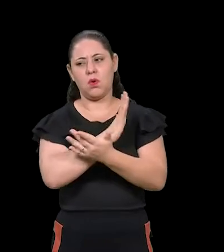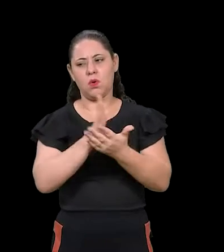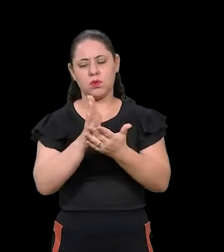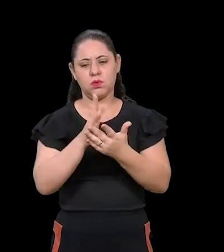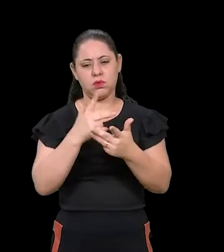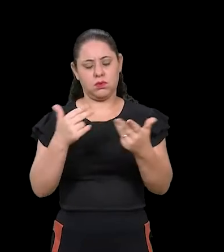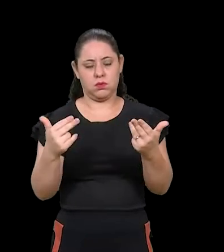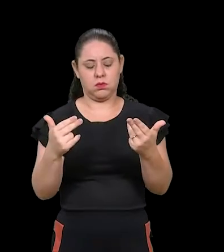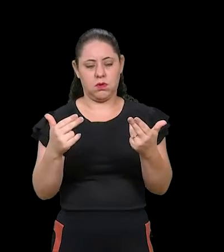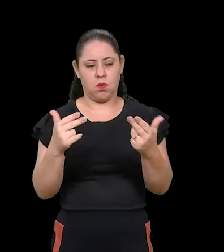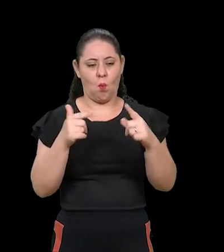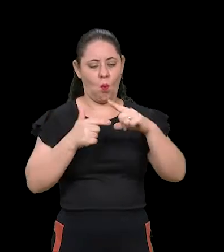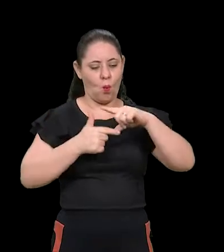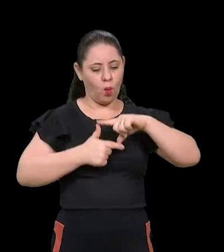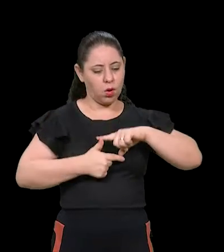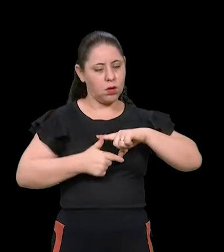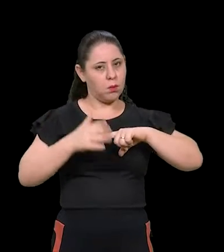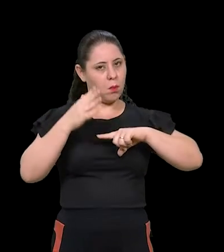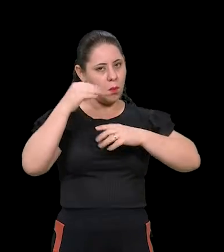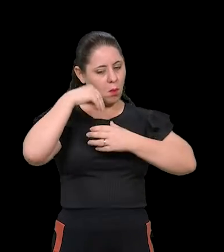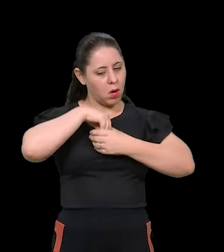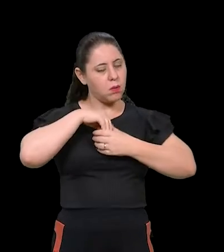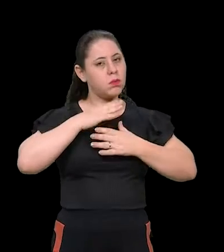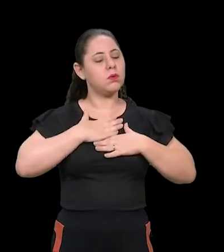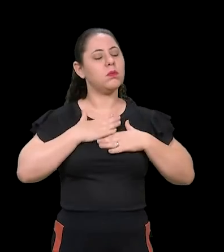pouco. Mas